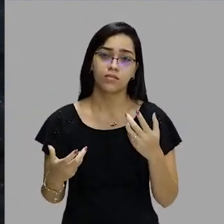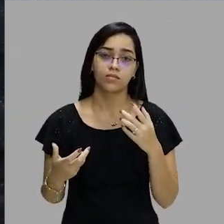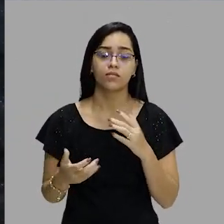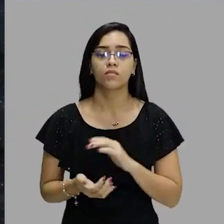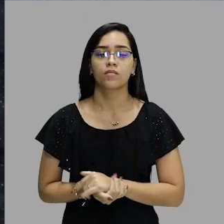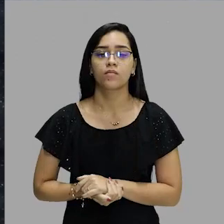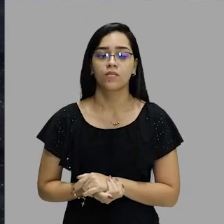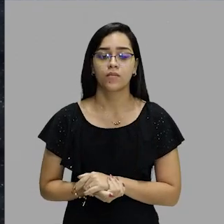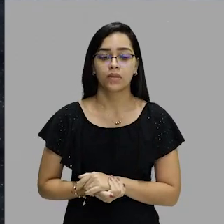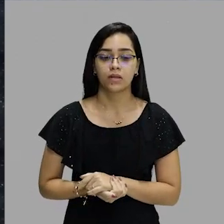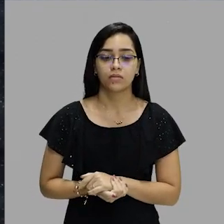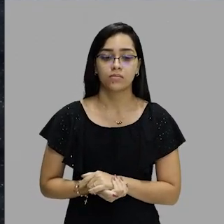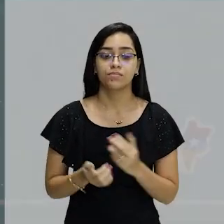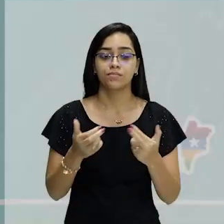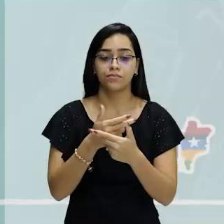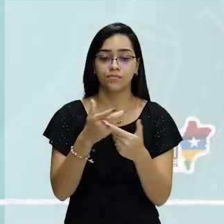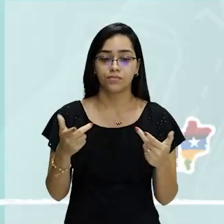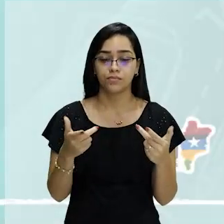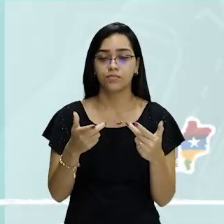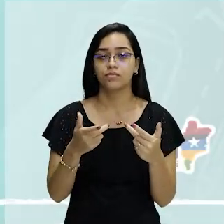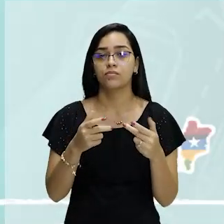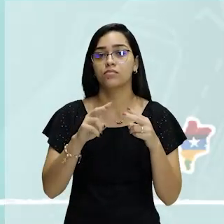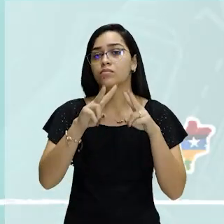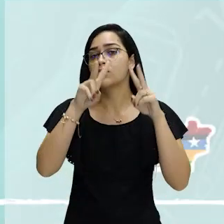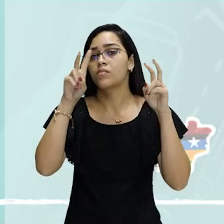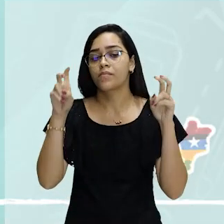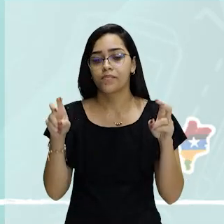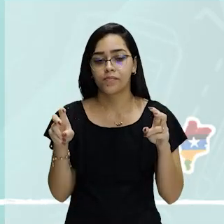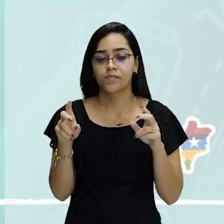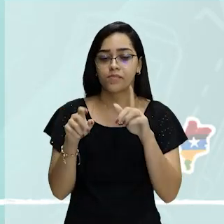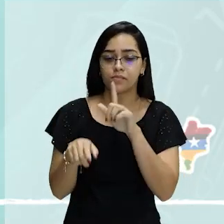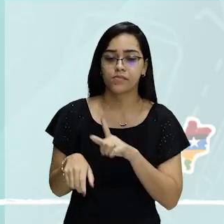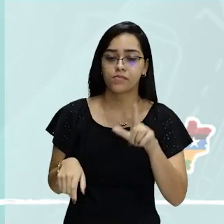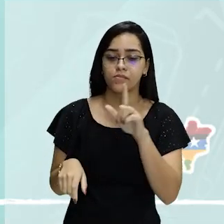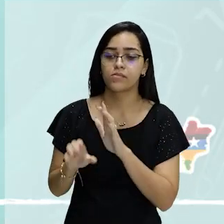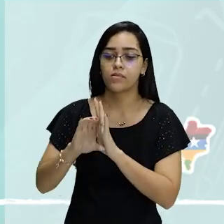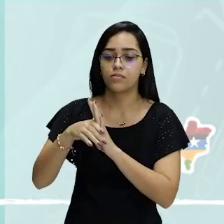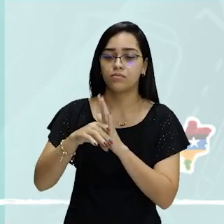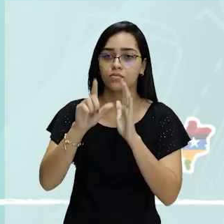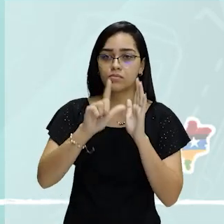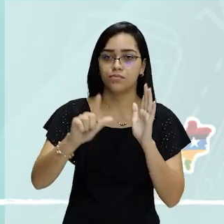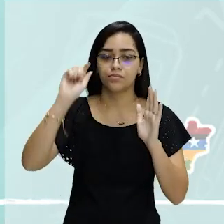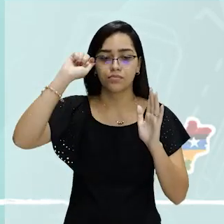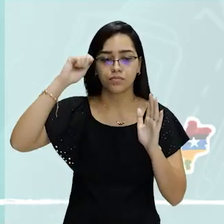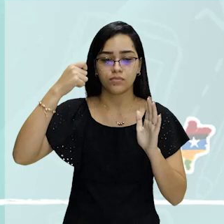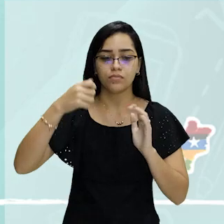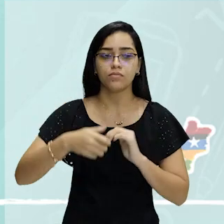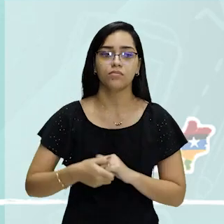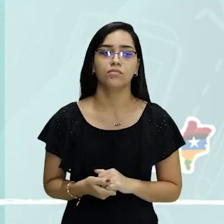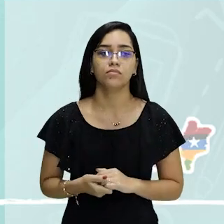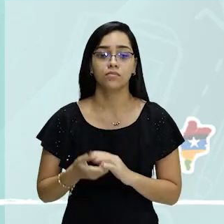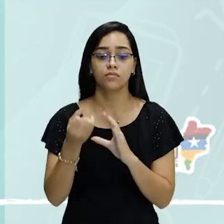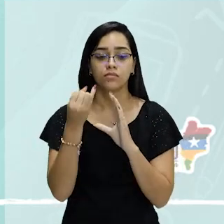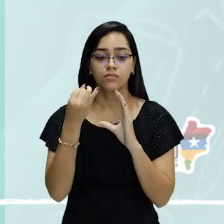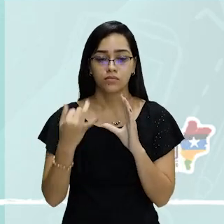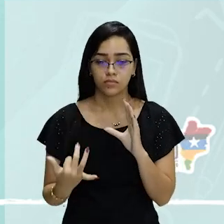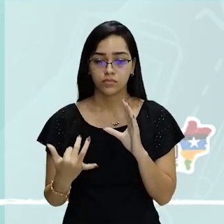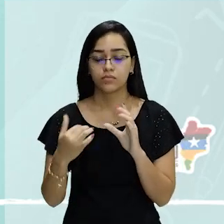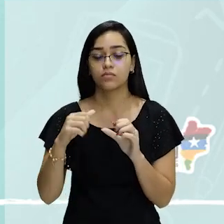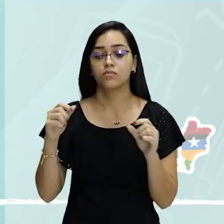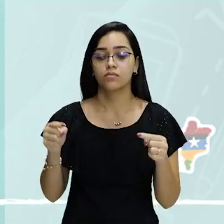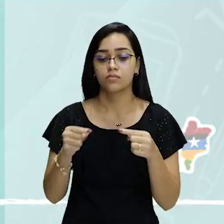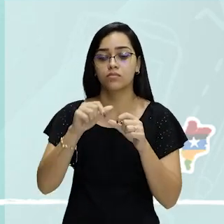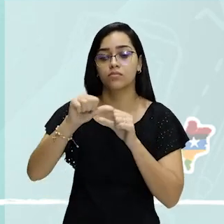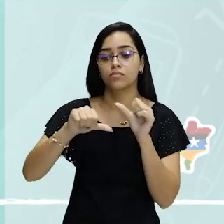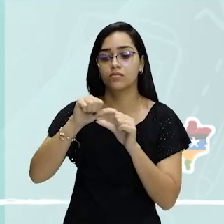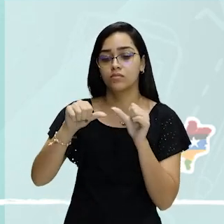justo. Há diversas tendências literárias dentro do conceito de literatura negra. As características